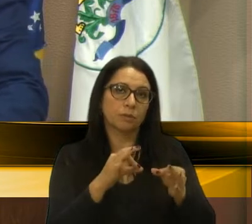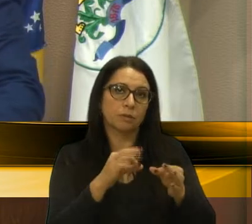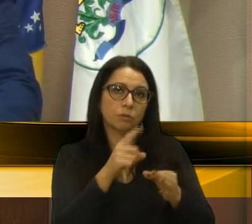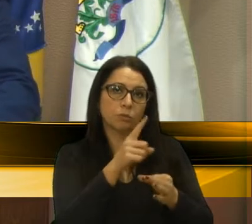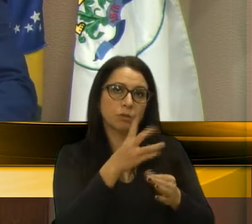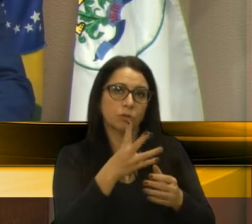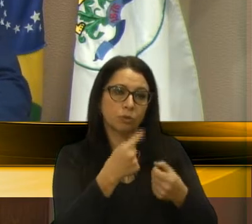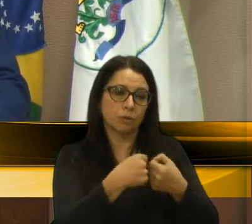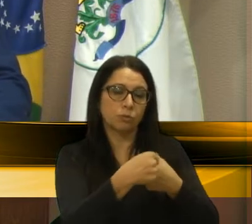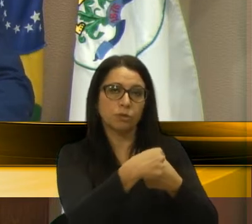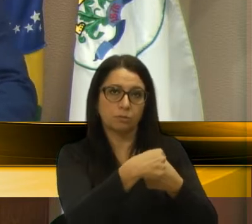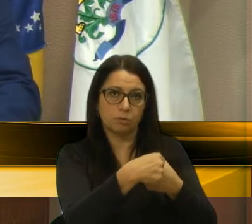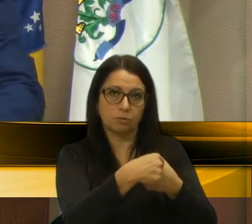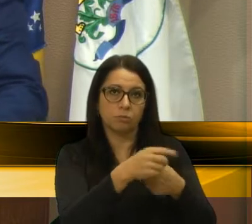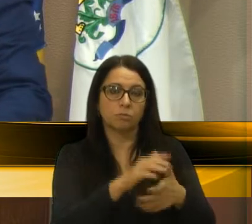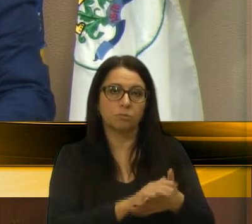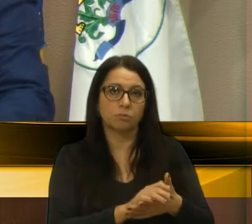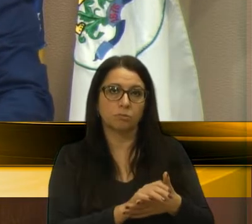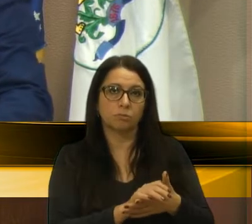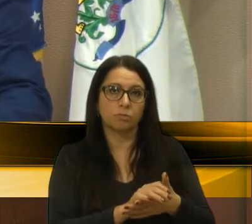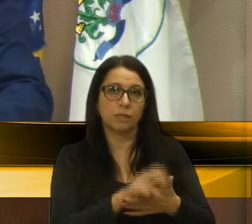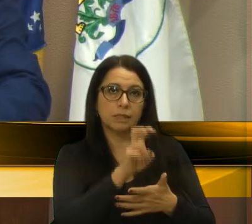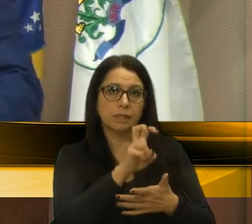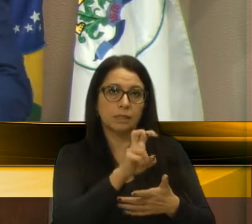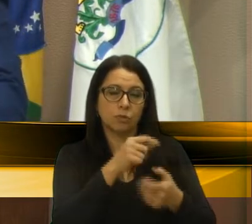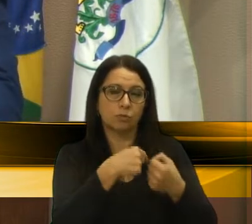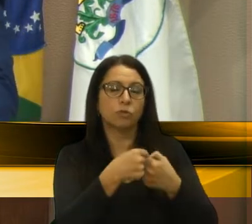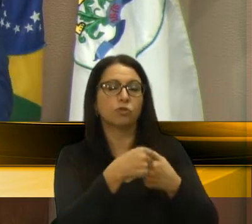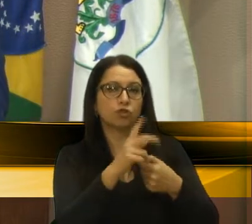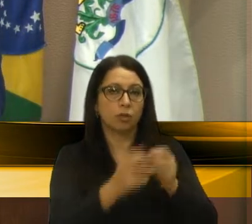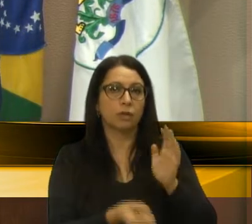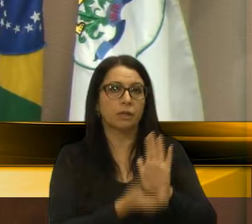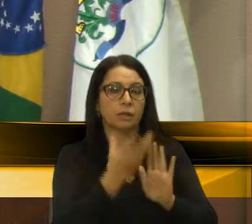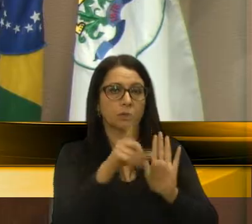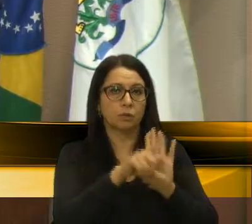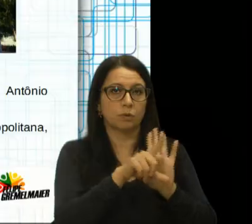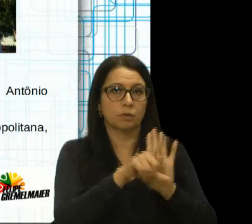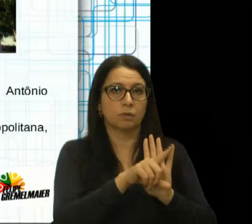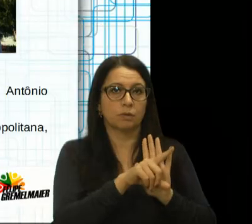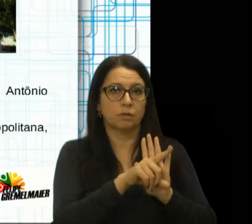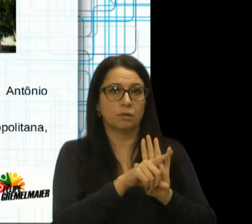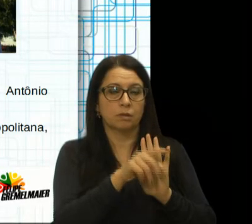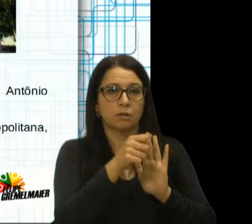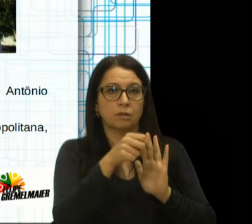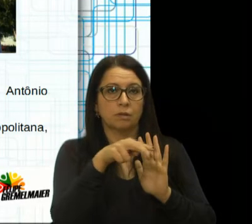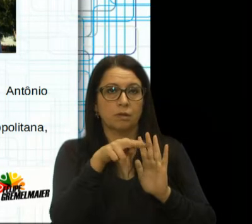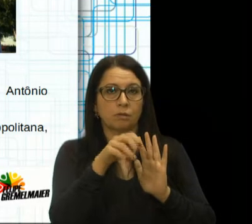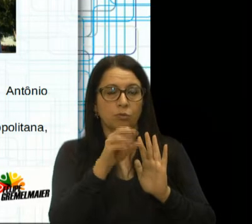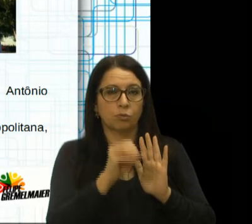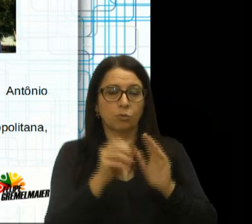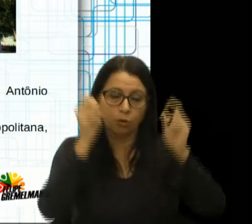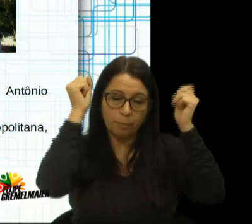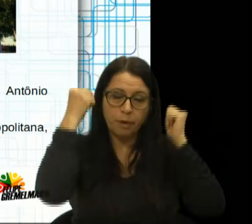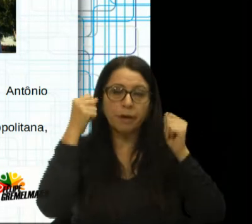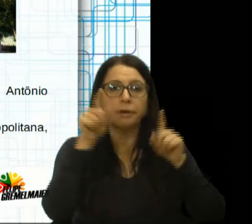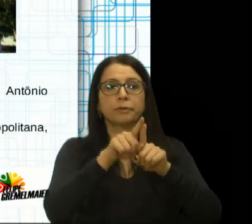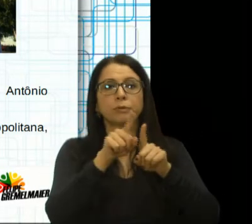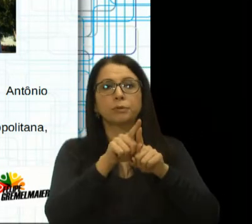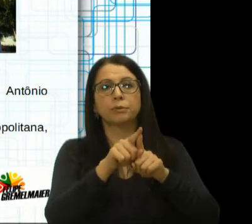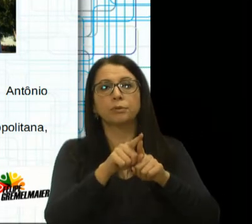14 municípios. 5 municípios já criaram essa lei, que é Antônio Prado, IP, Nova Roma, Nova Pada e Monte